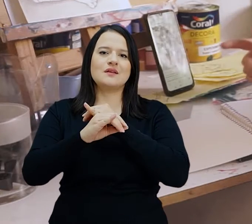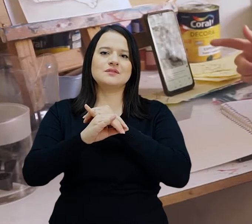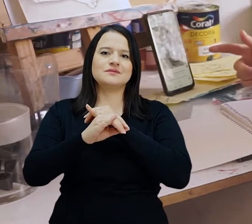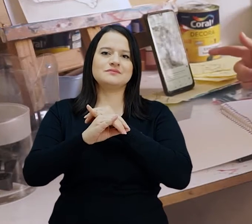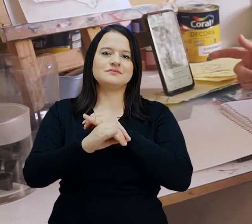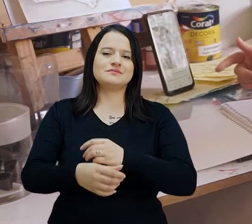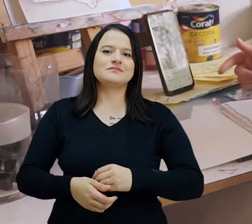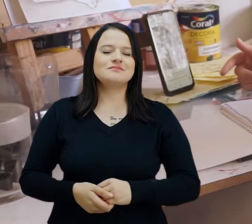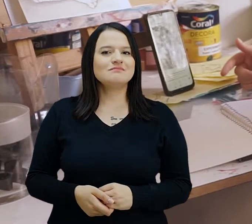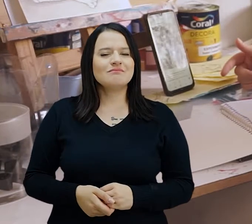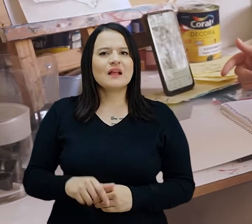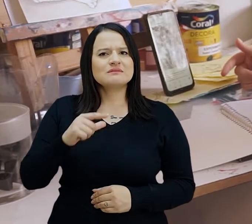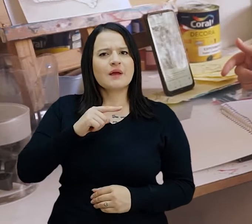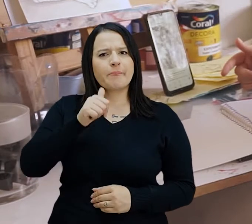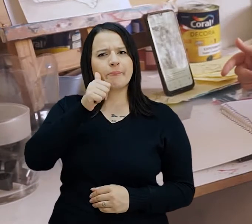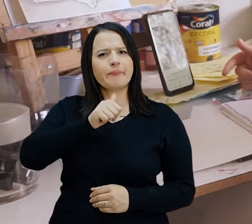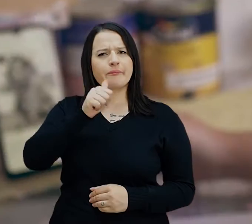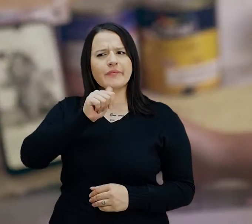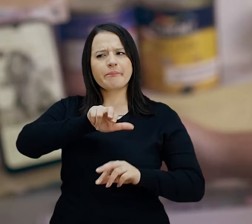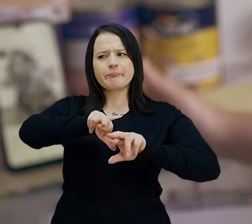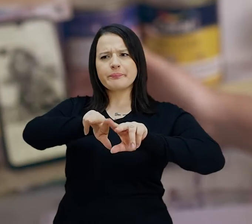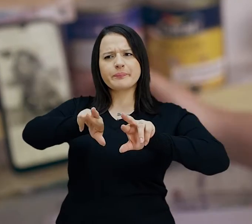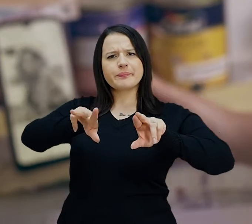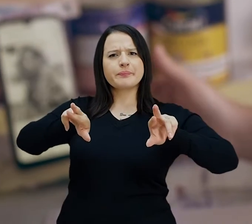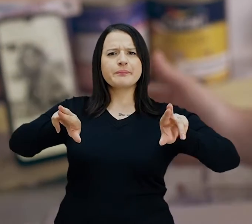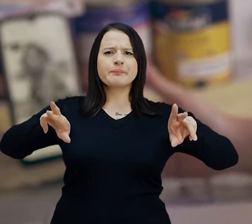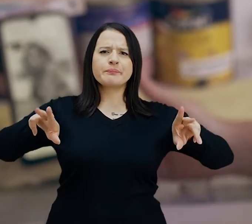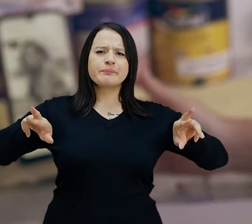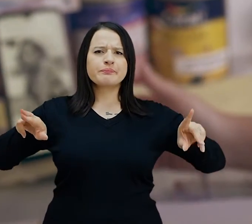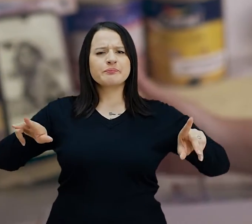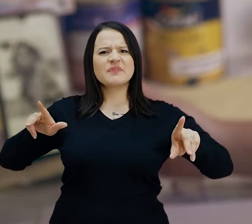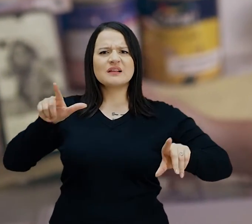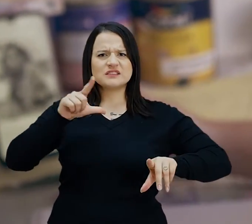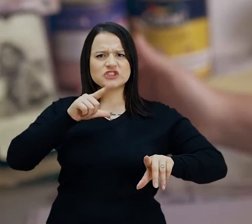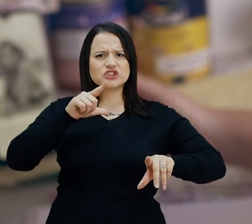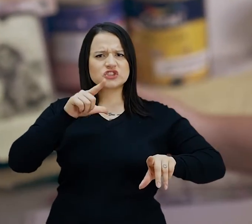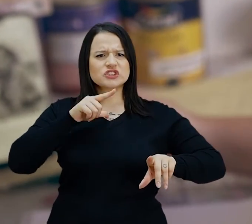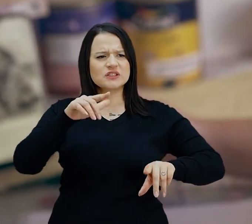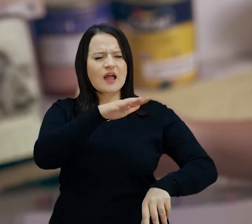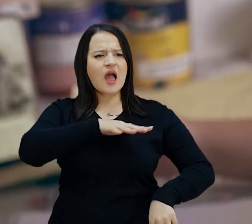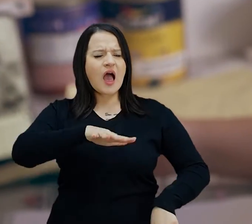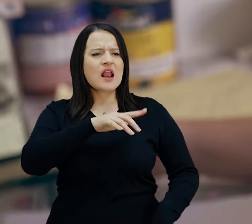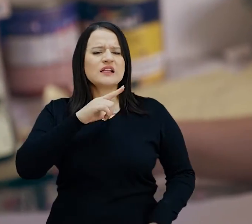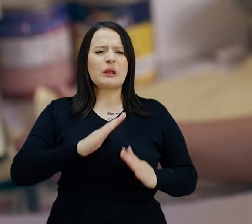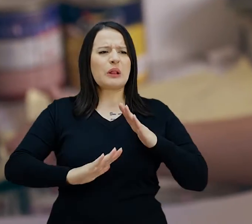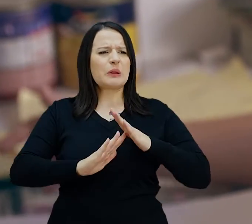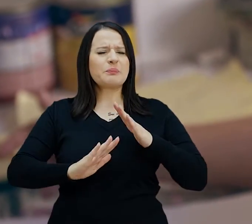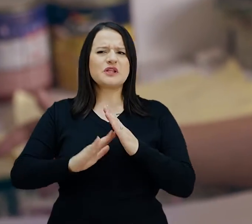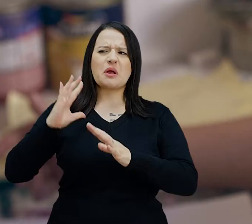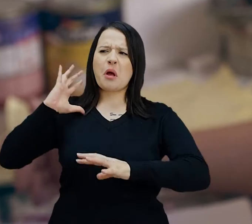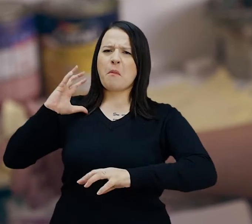a internet do jeito que a gente tem hoje em dia. Então, são mulheres que, de alguma forma, romperam